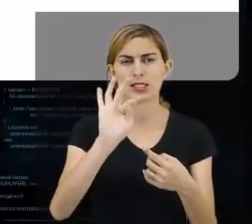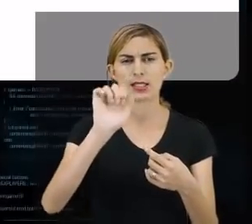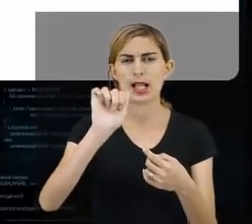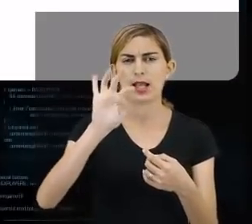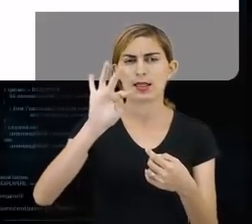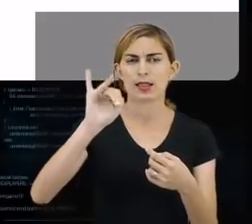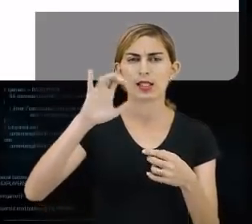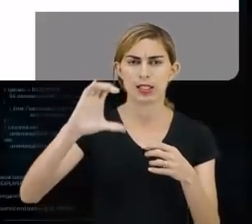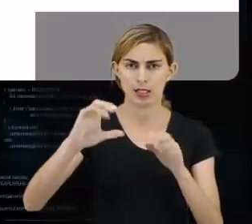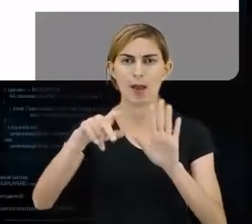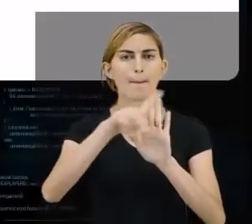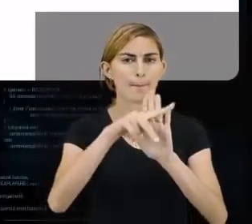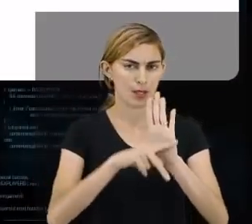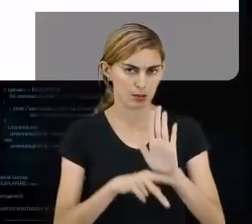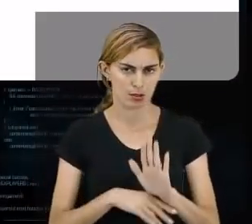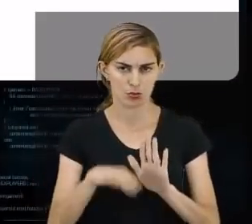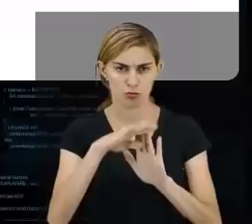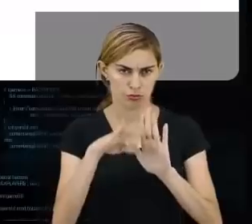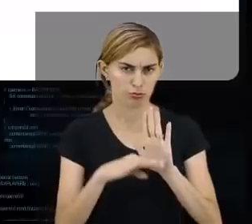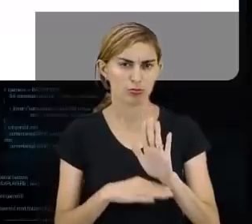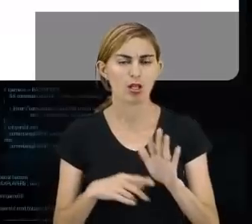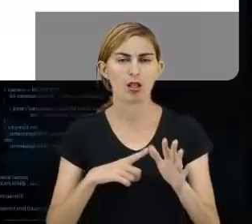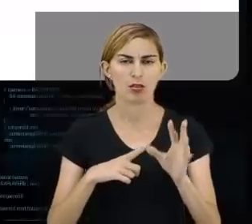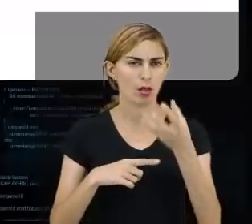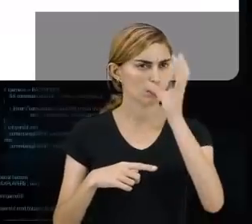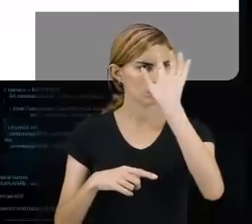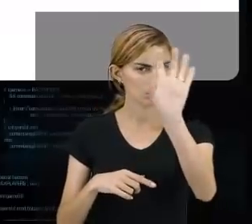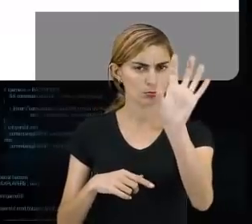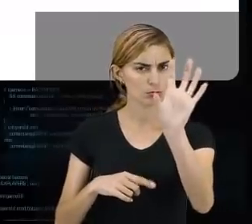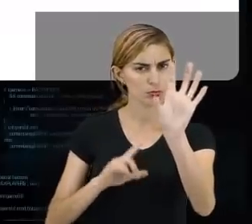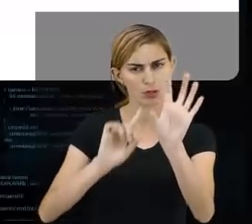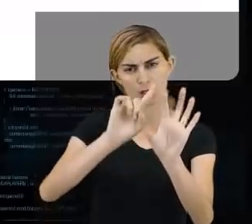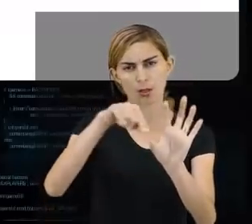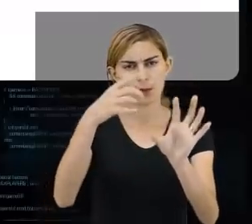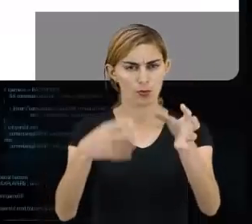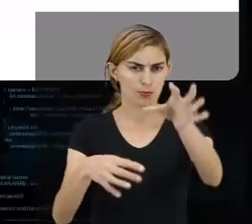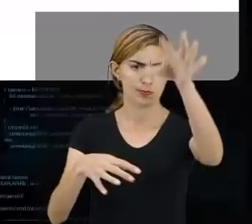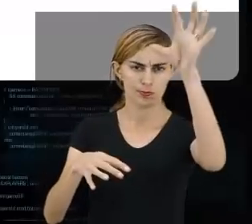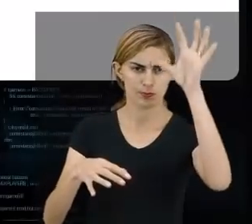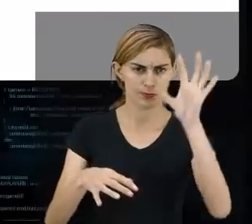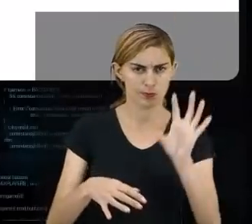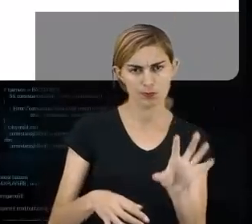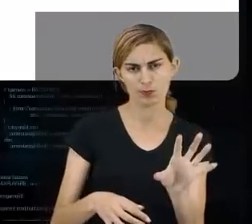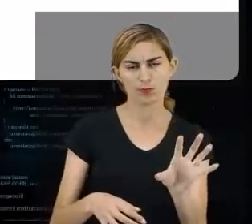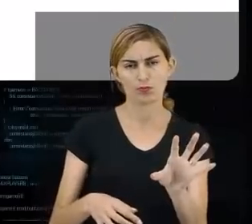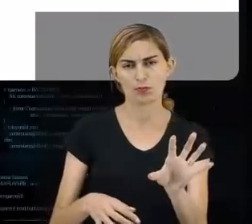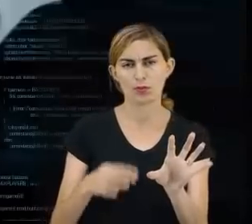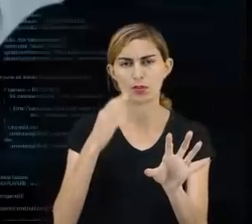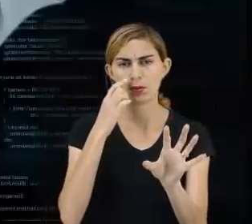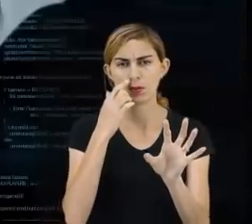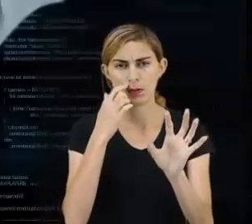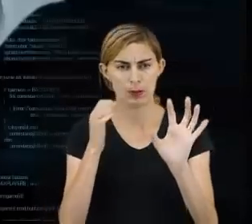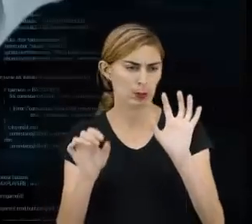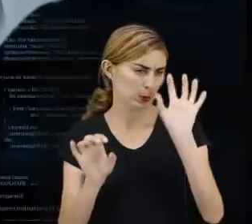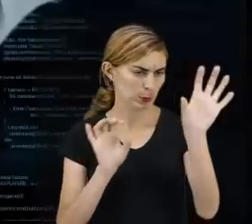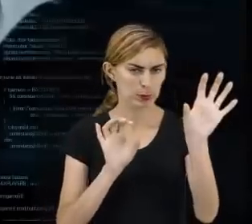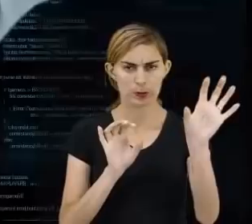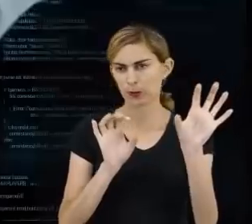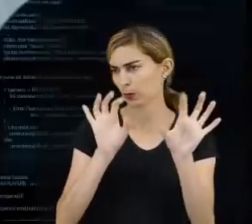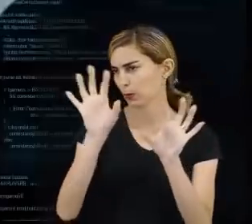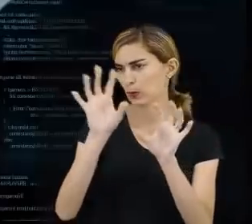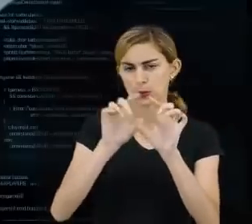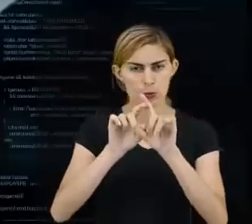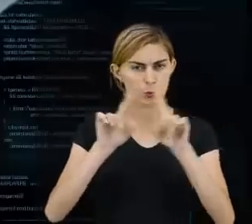padrão, certo? Tem um elemento, aí depois, qual é o próximo elemento, onde é que ele vai ser posicionado? Ao lado. E se não